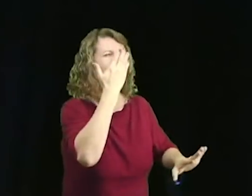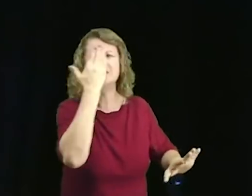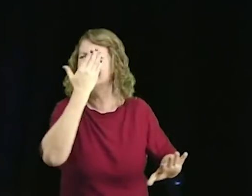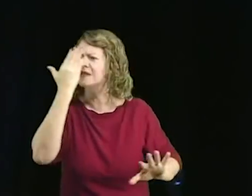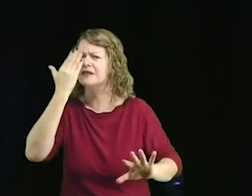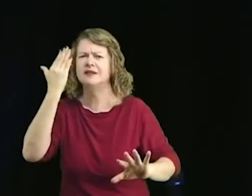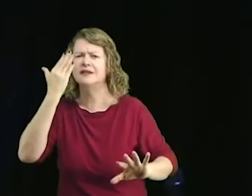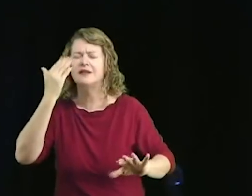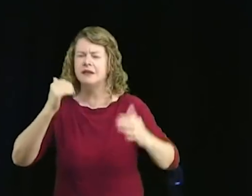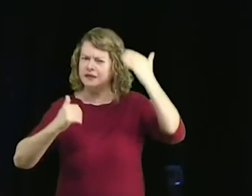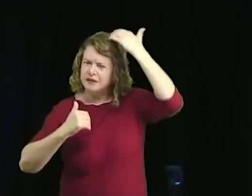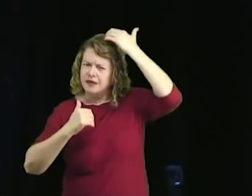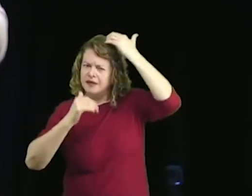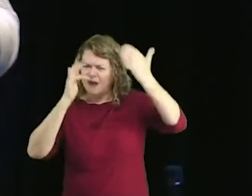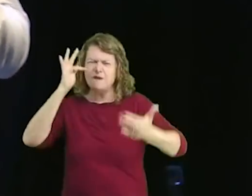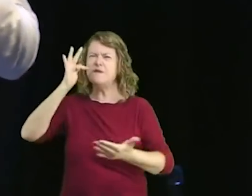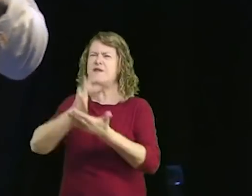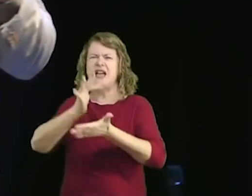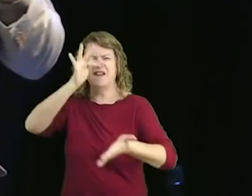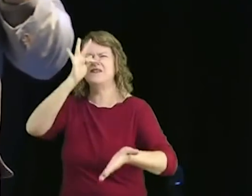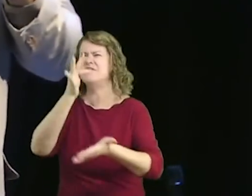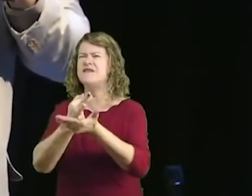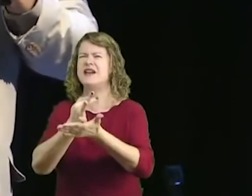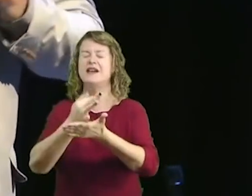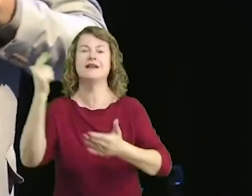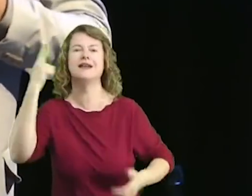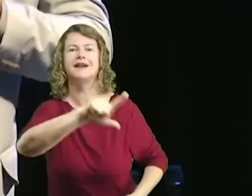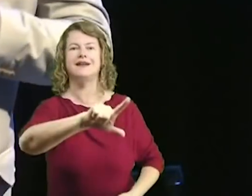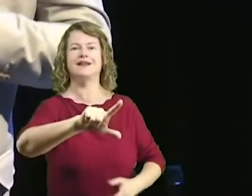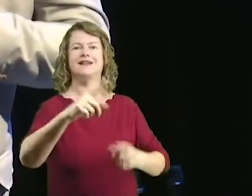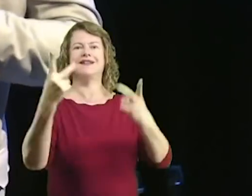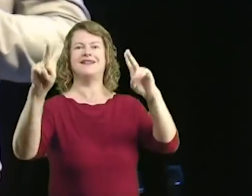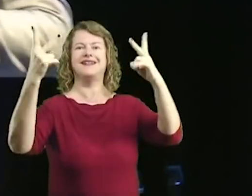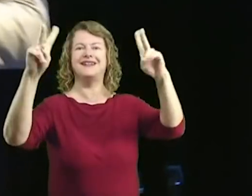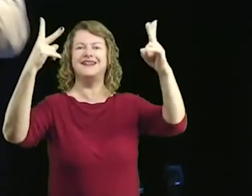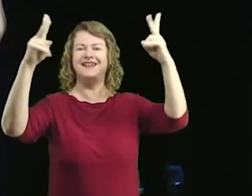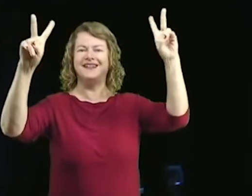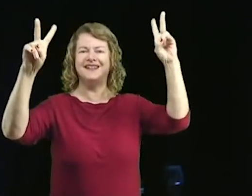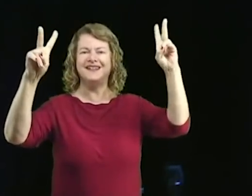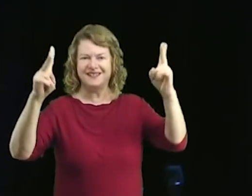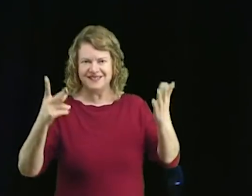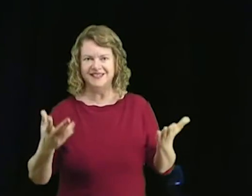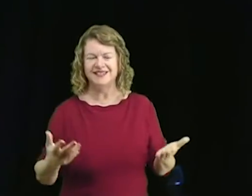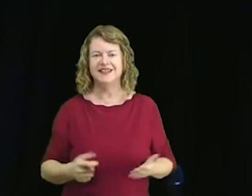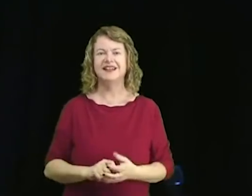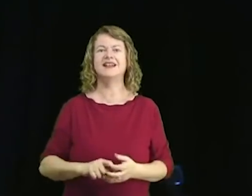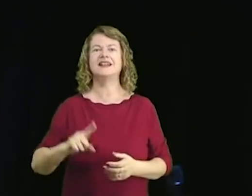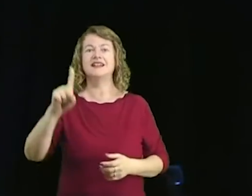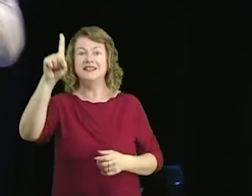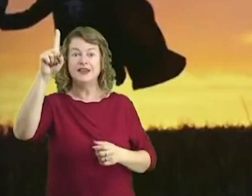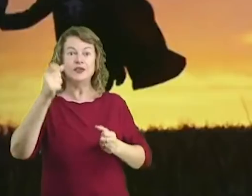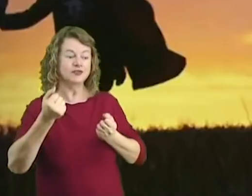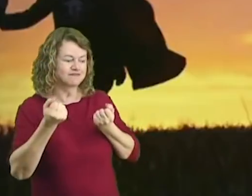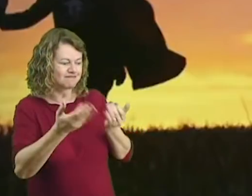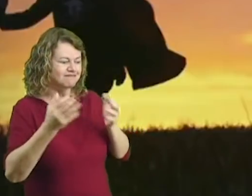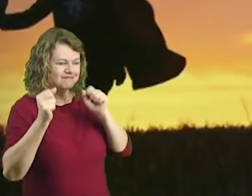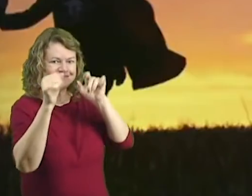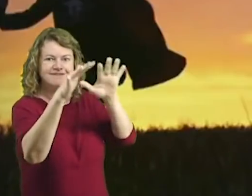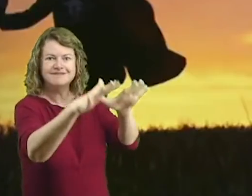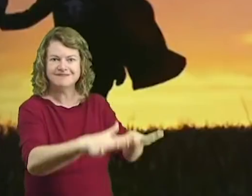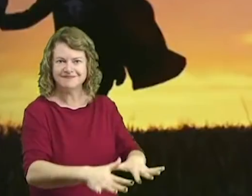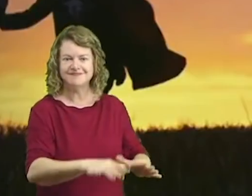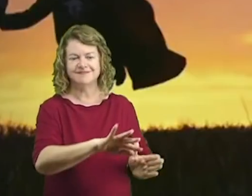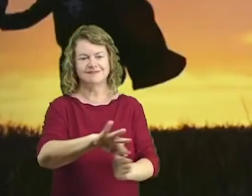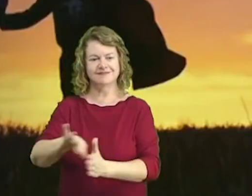invisível, recompensa você publicamente. Diz assim, 2 Reis, capítulo 4, verso 1, certo